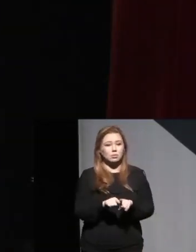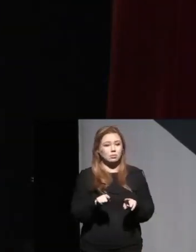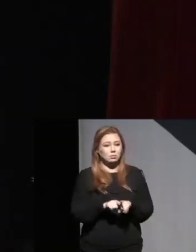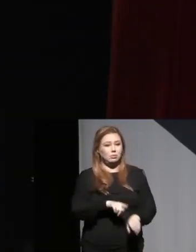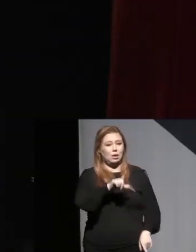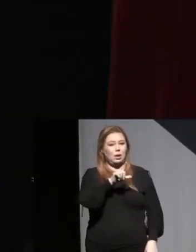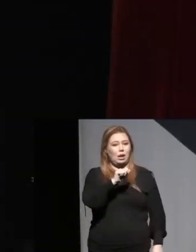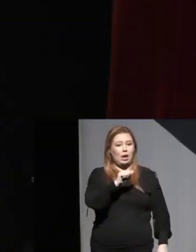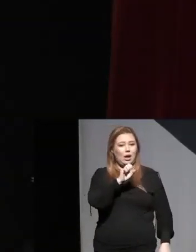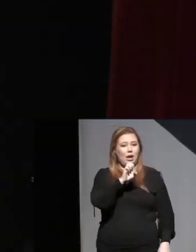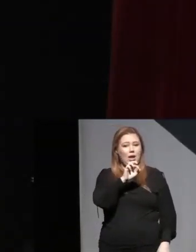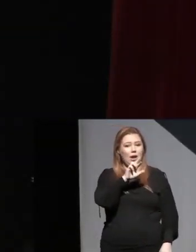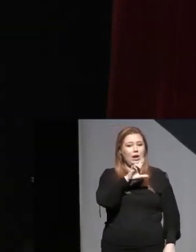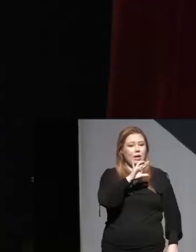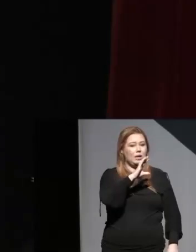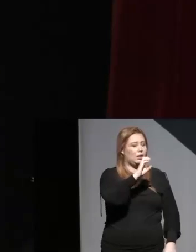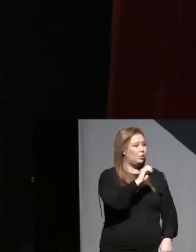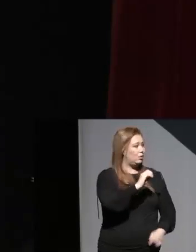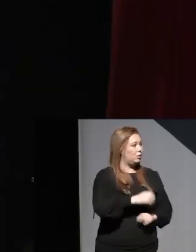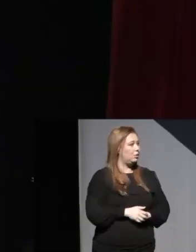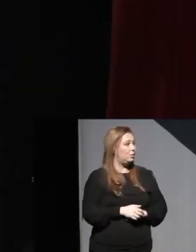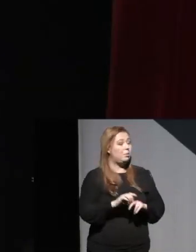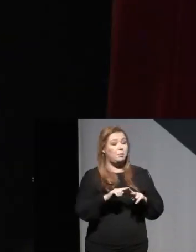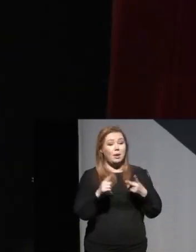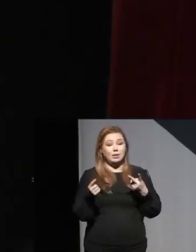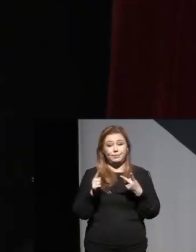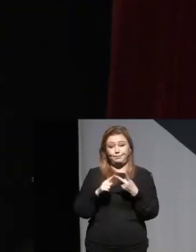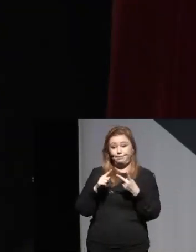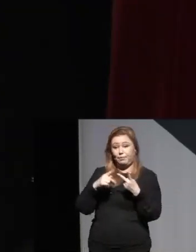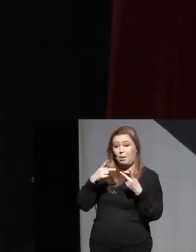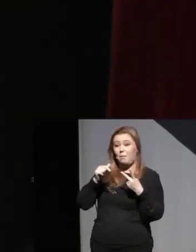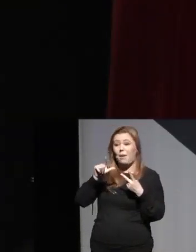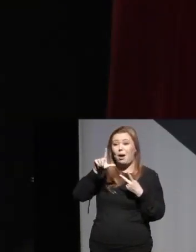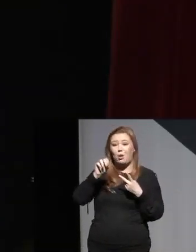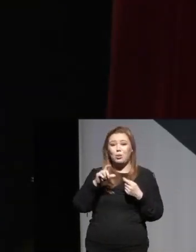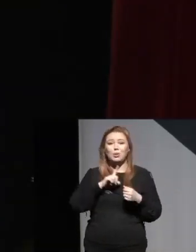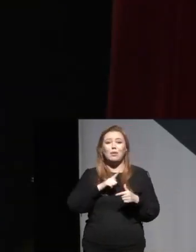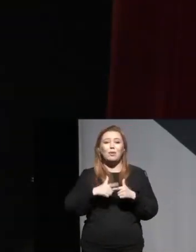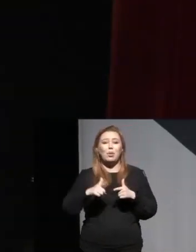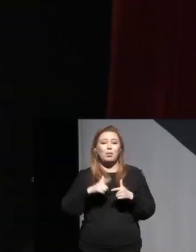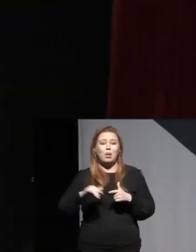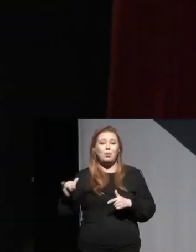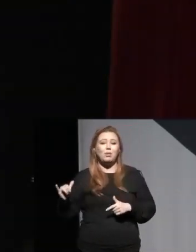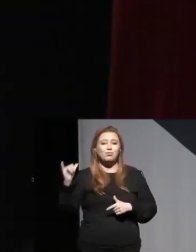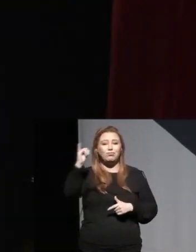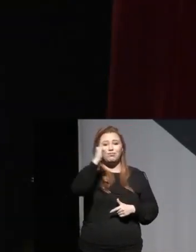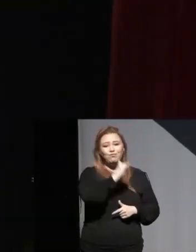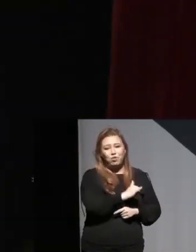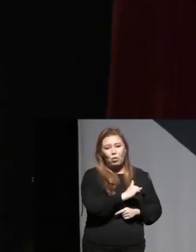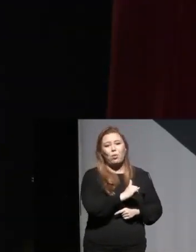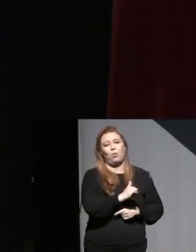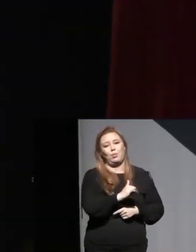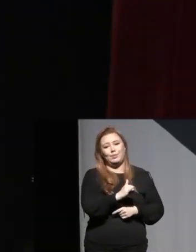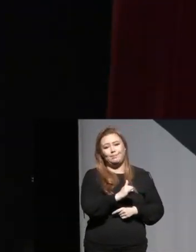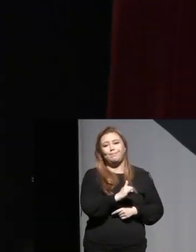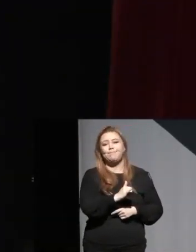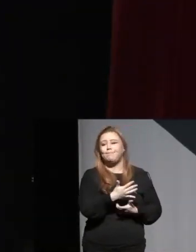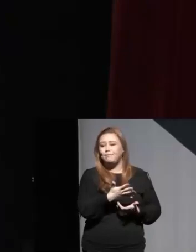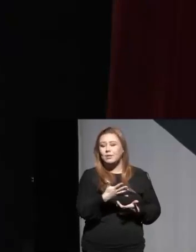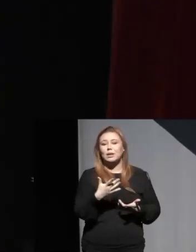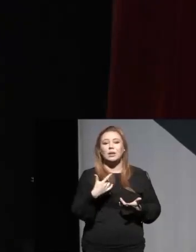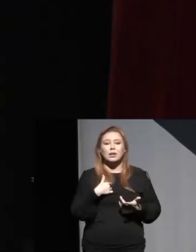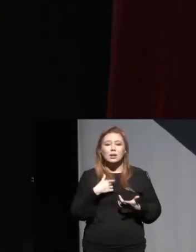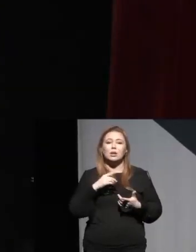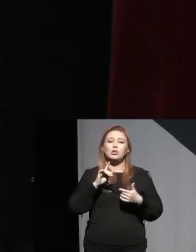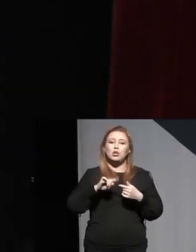Laércio Cruz Uliana Júnior, mas o professor Paulo Caliendo teve um problema do voo e foi prorrogado